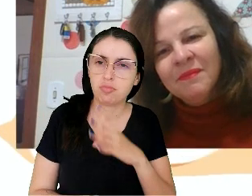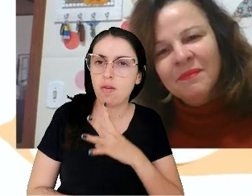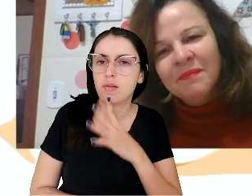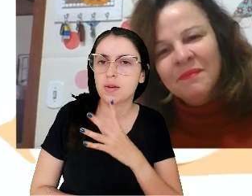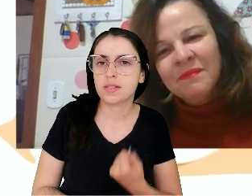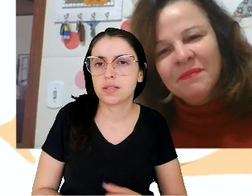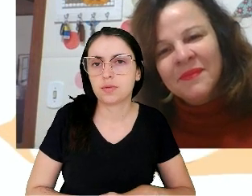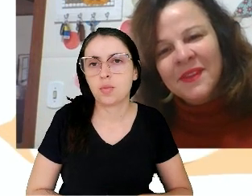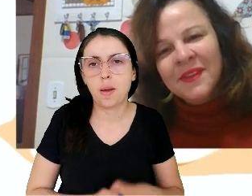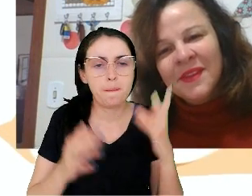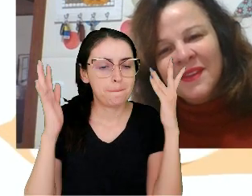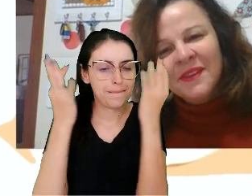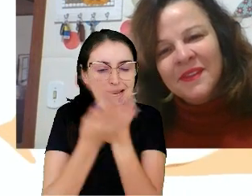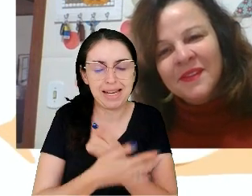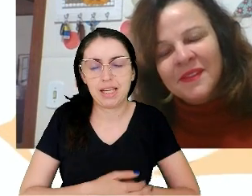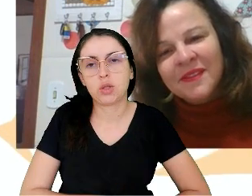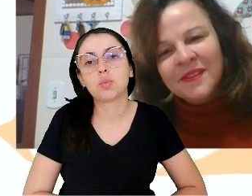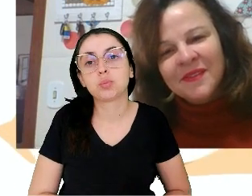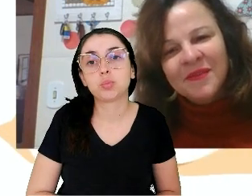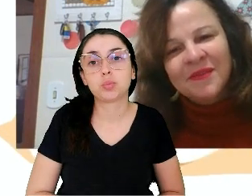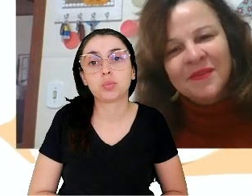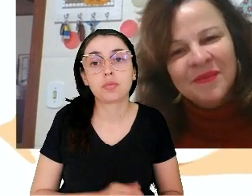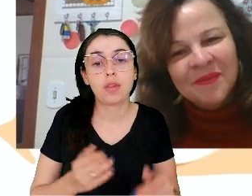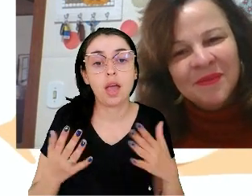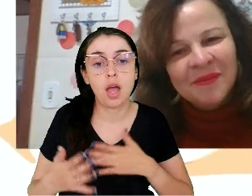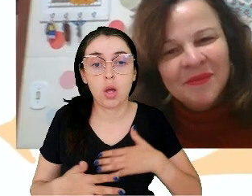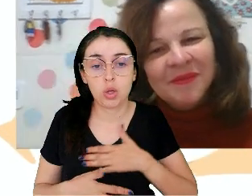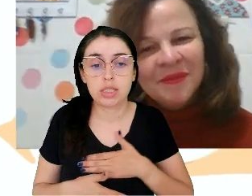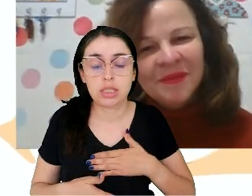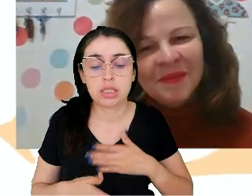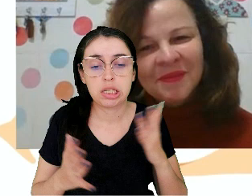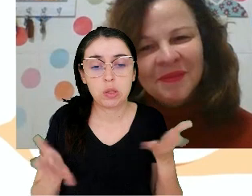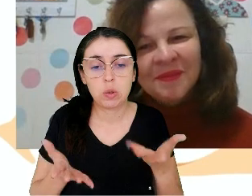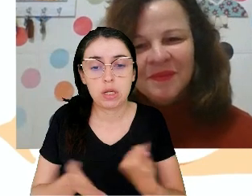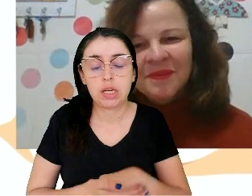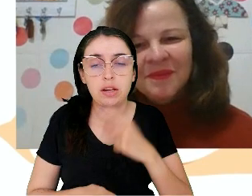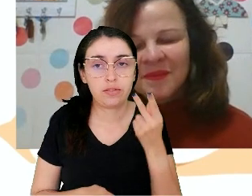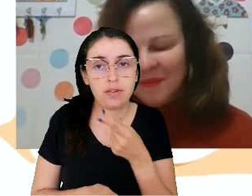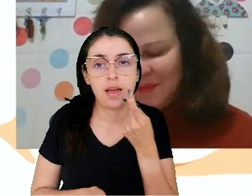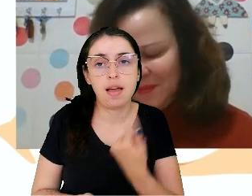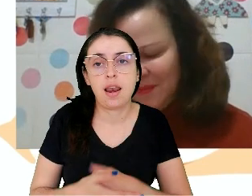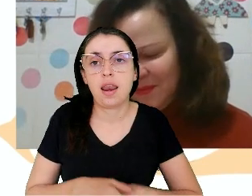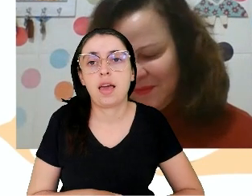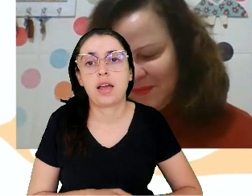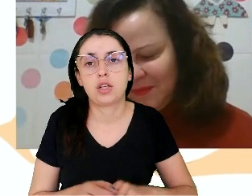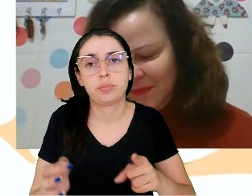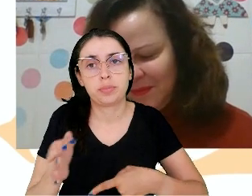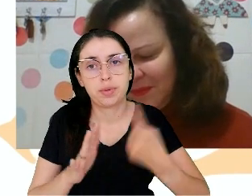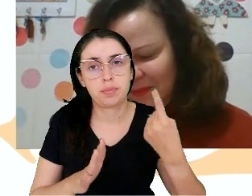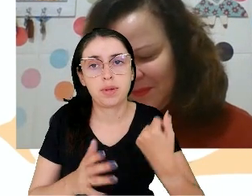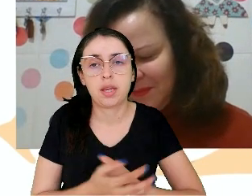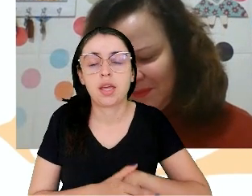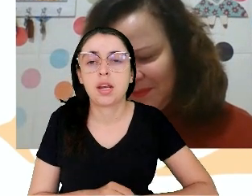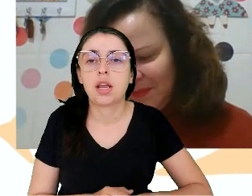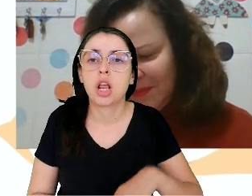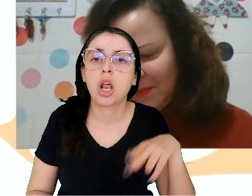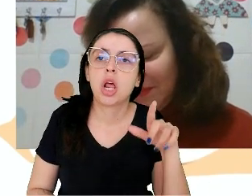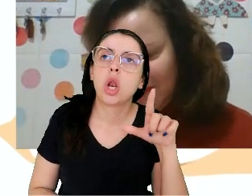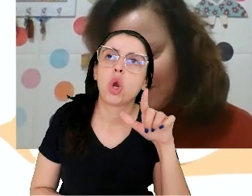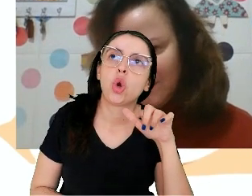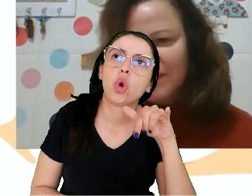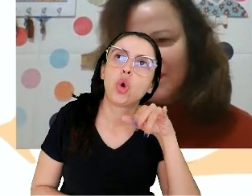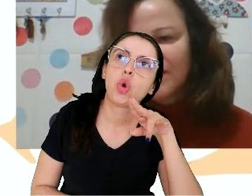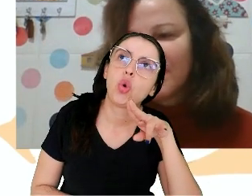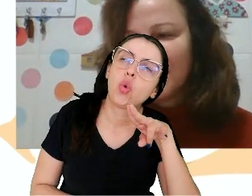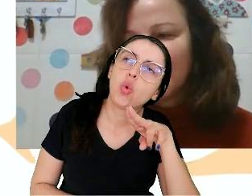conhece. Gostaria de apresentar agora a primeira palestrante, a doutora Lúcia